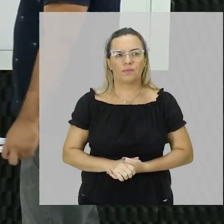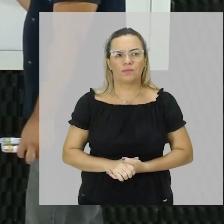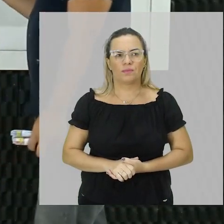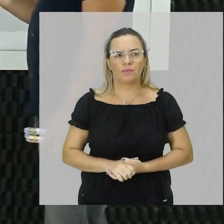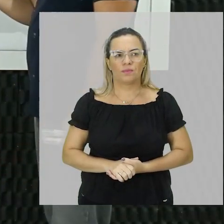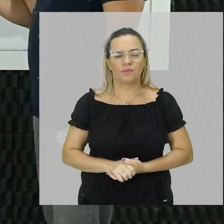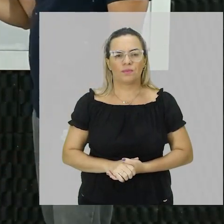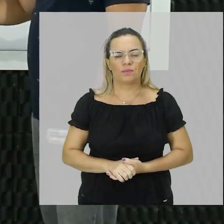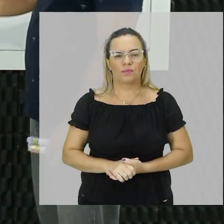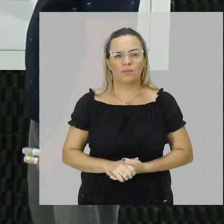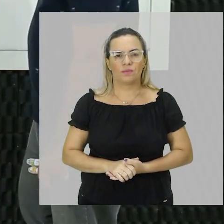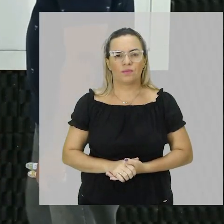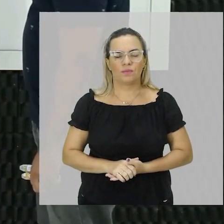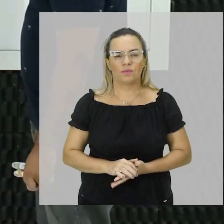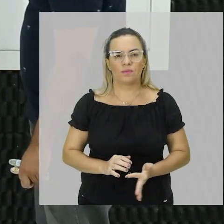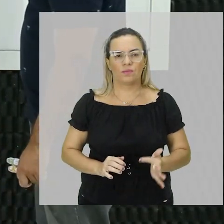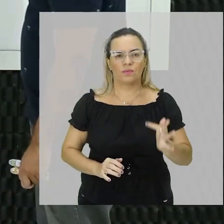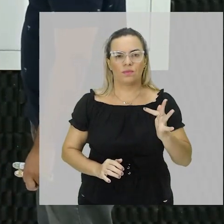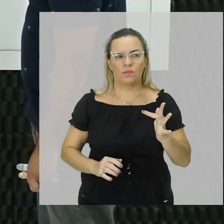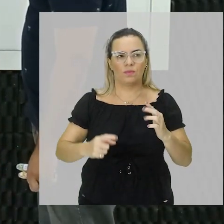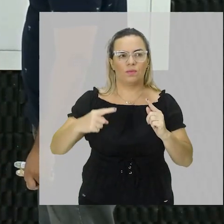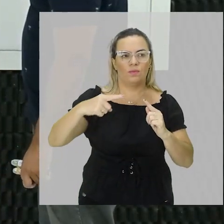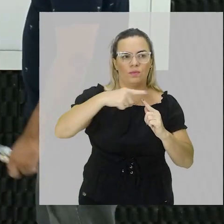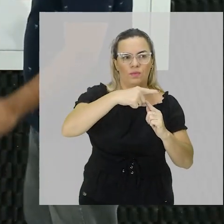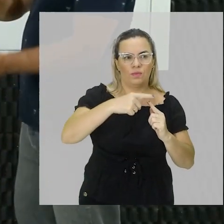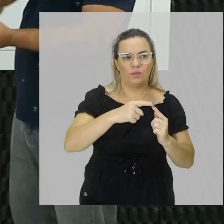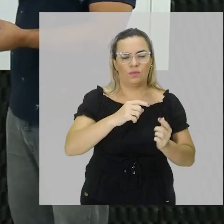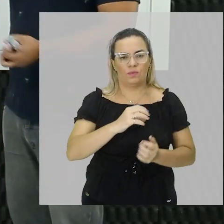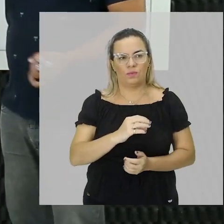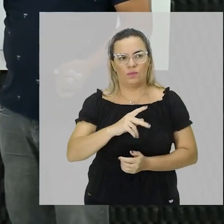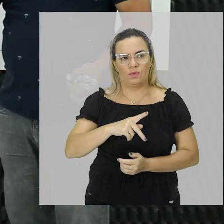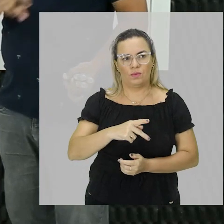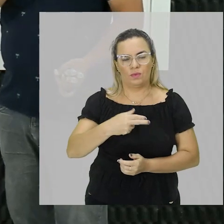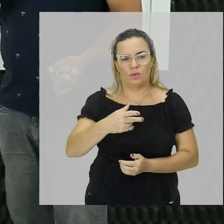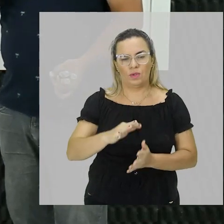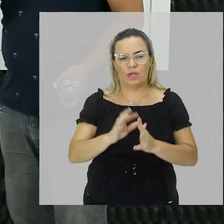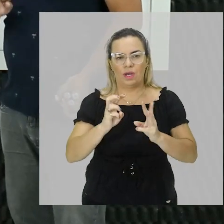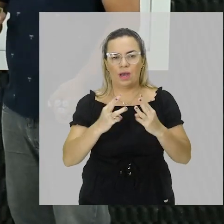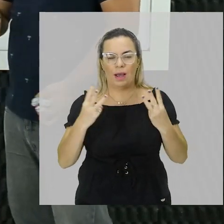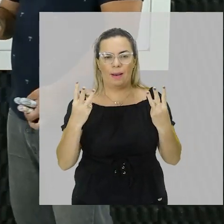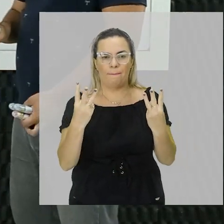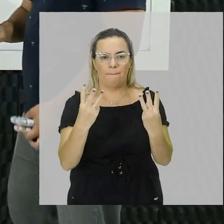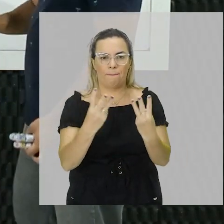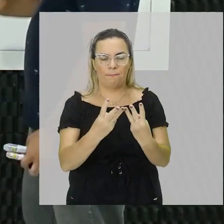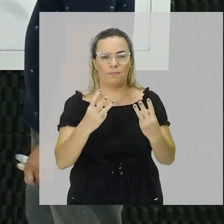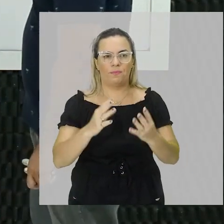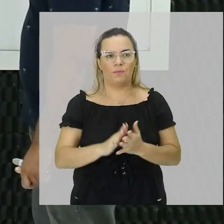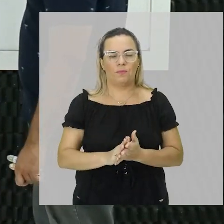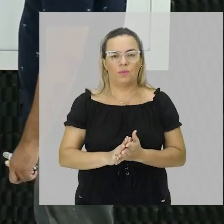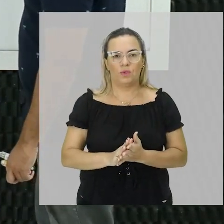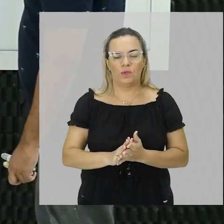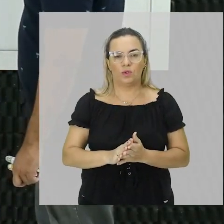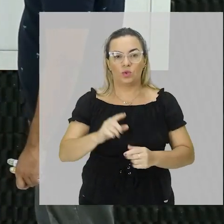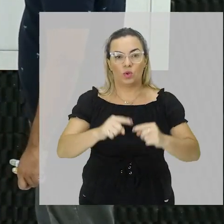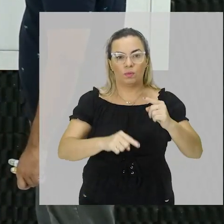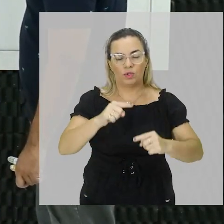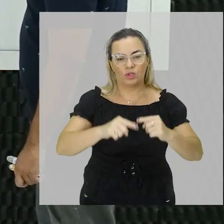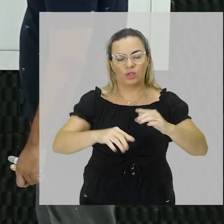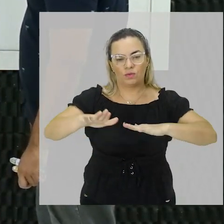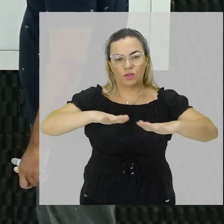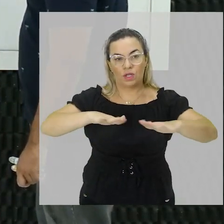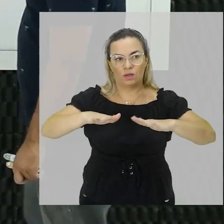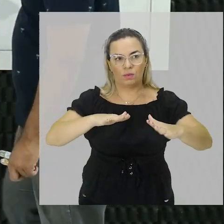pelo quê? Certo? Pela massa do objeto que vai estar lá, né, em movimento,